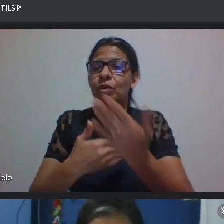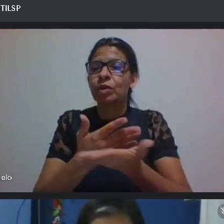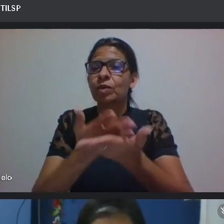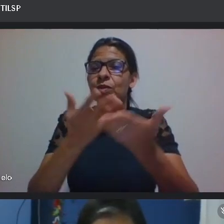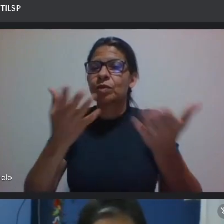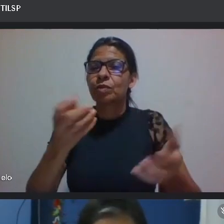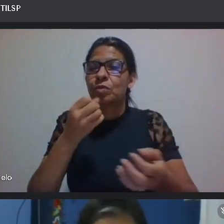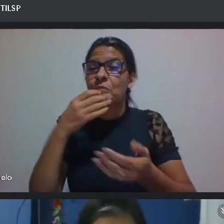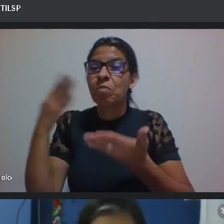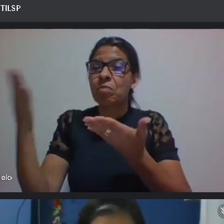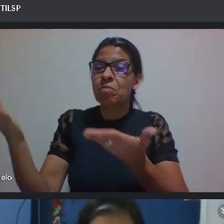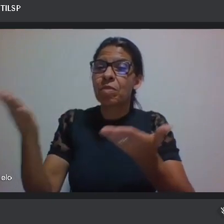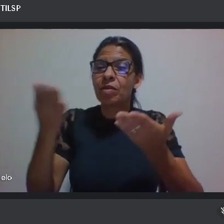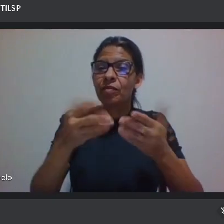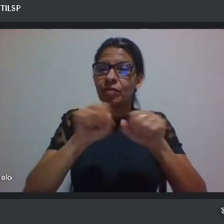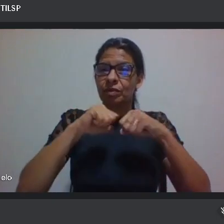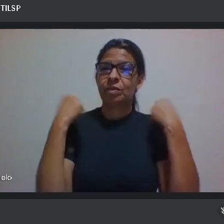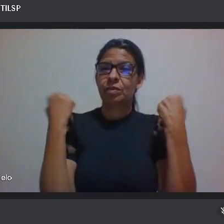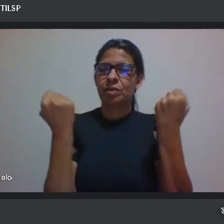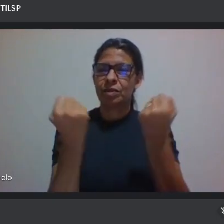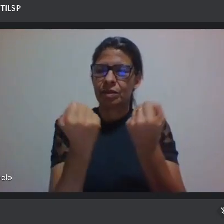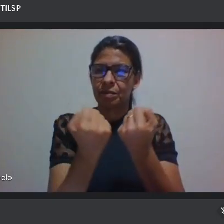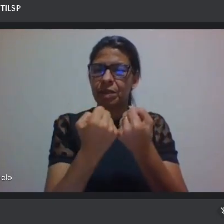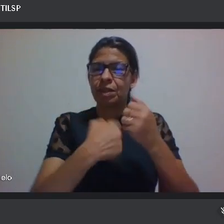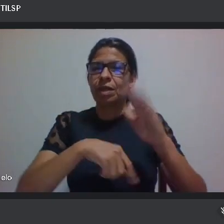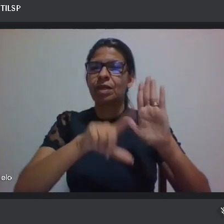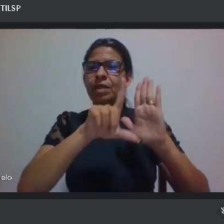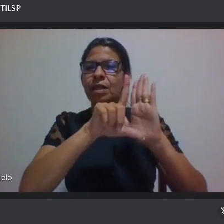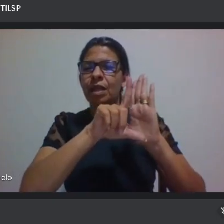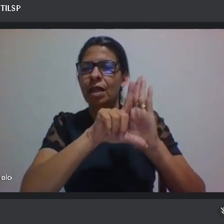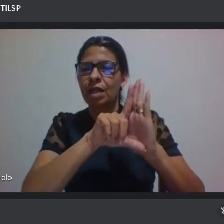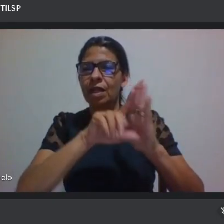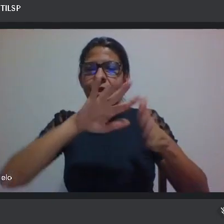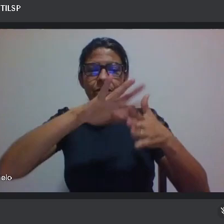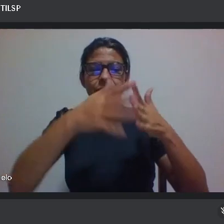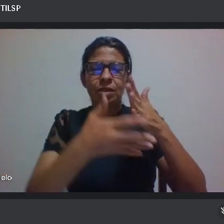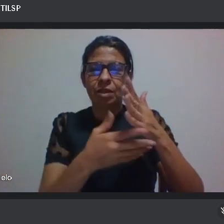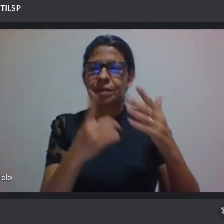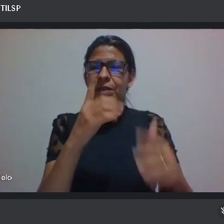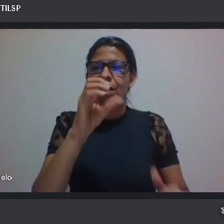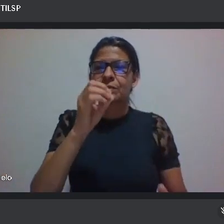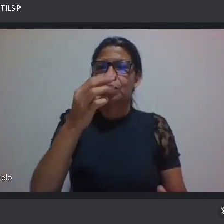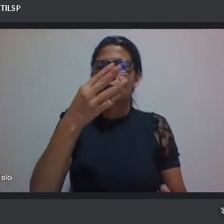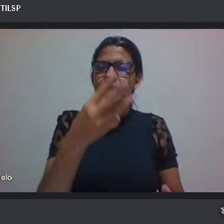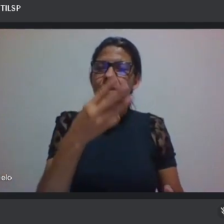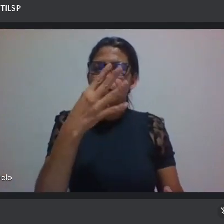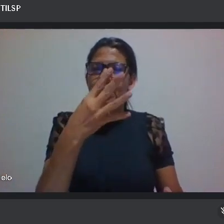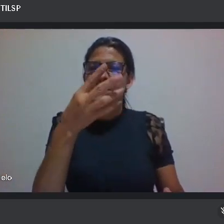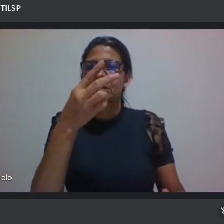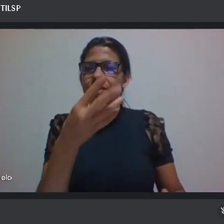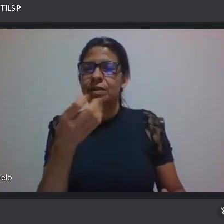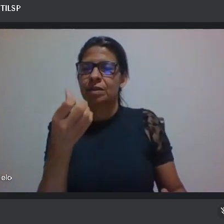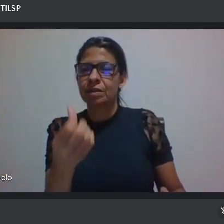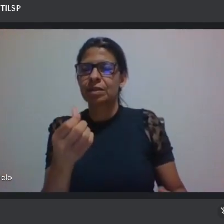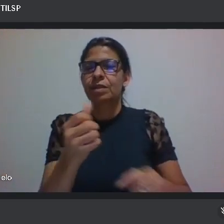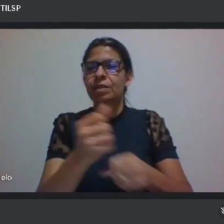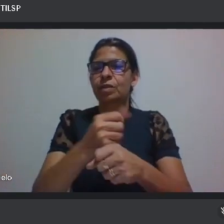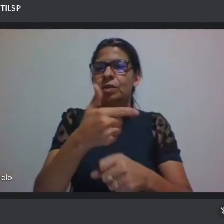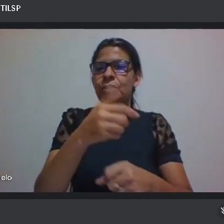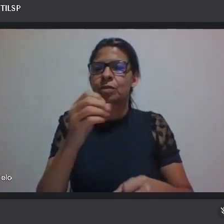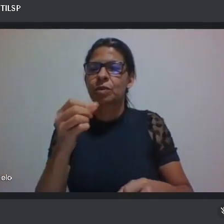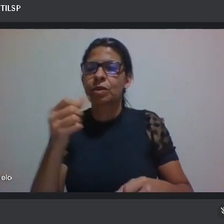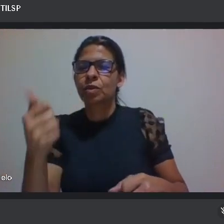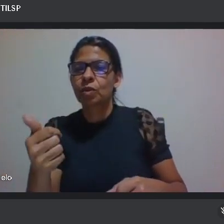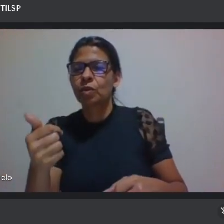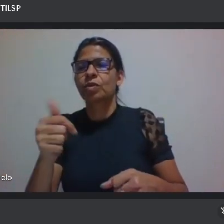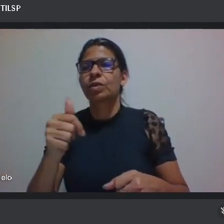da Lei de Libras, a Lei 10.436 de 2002, questões legais e políticas na